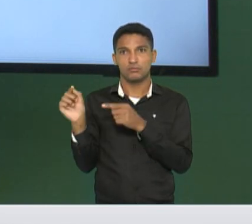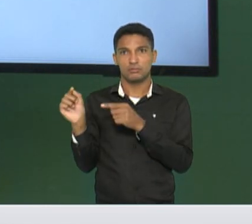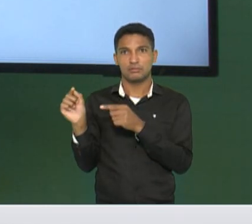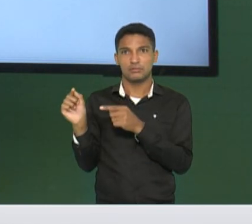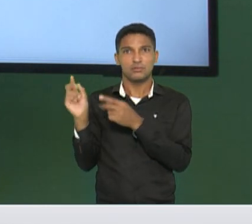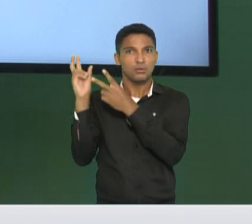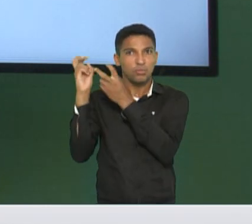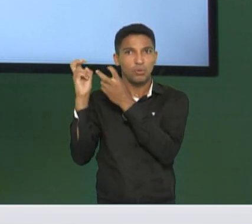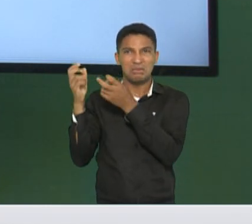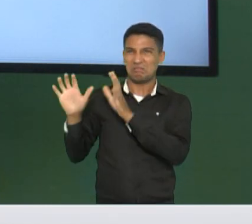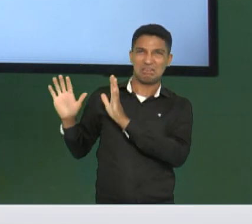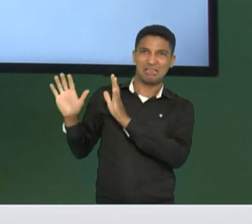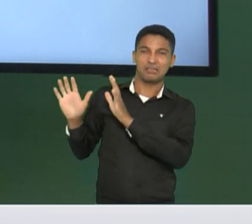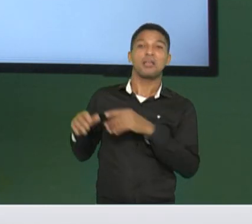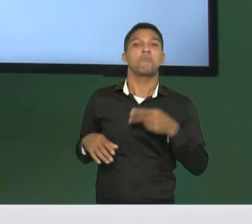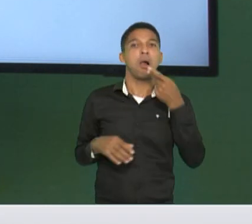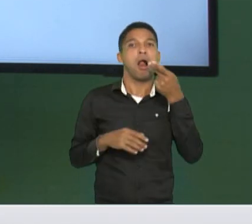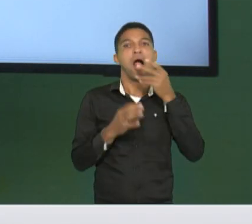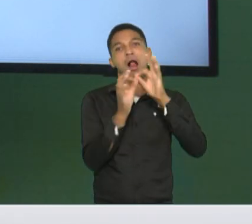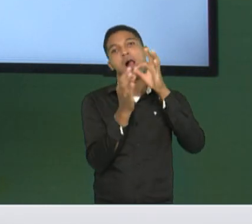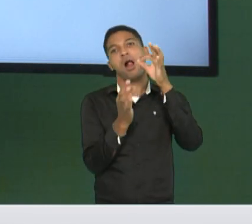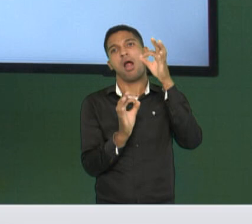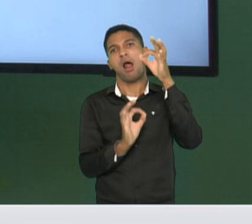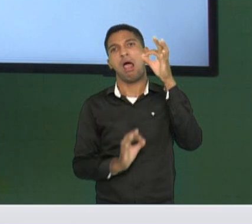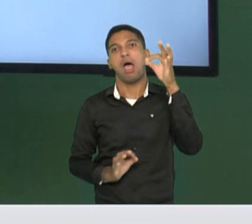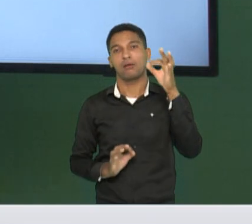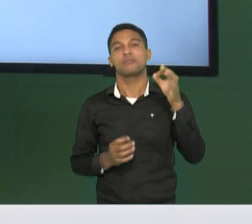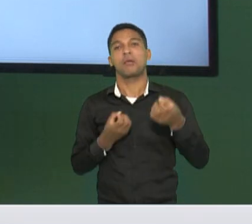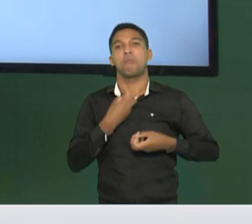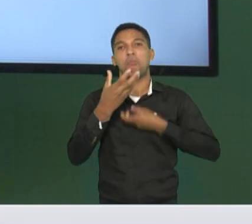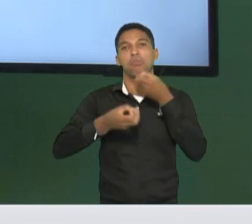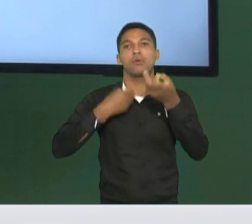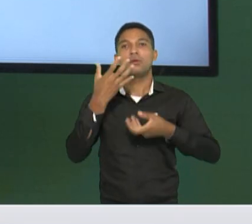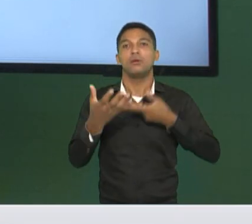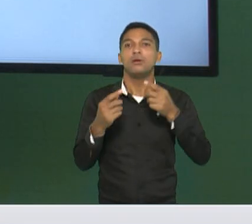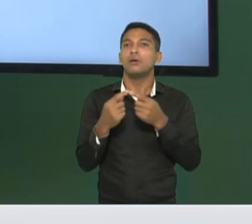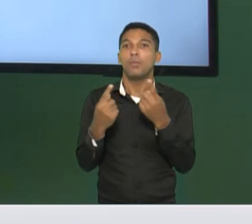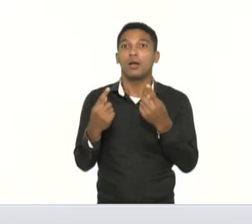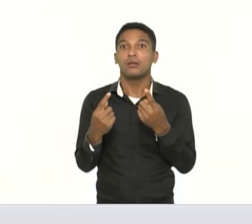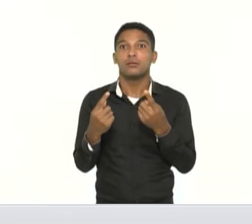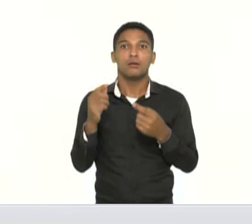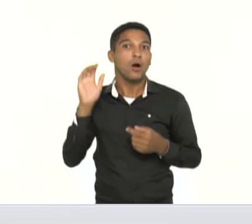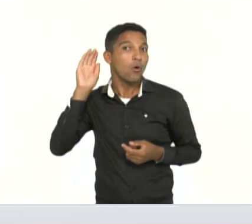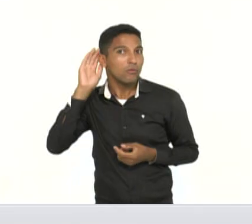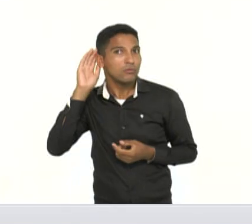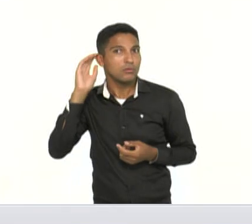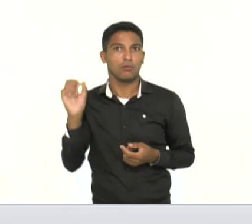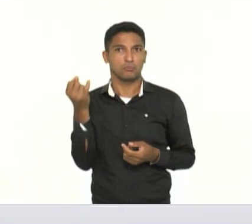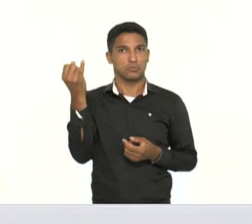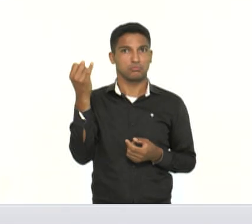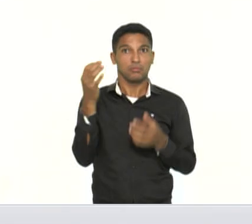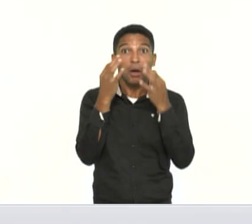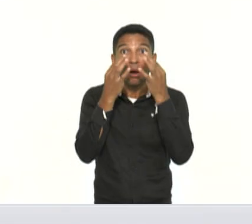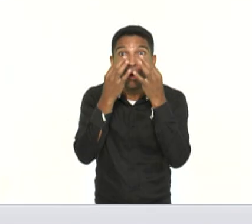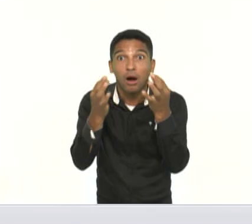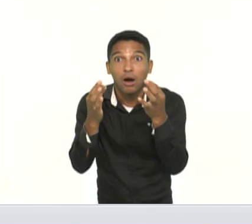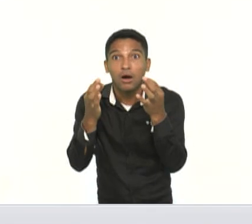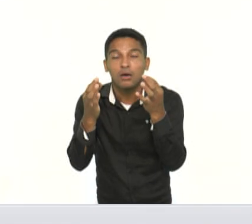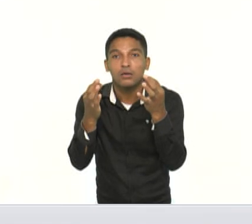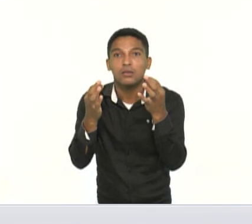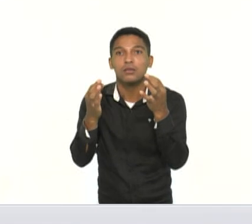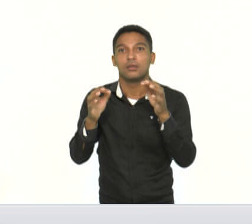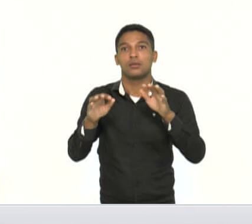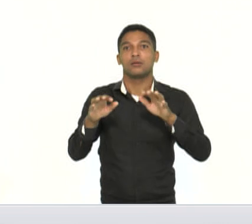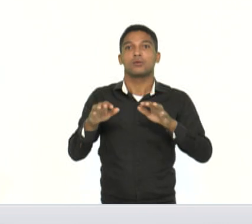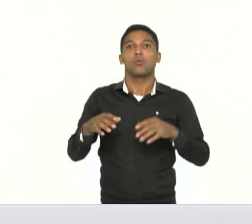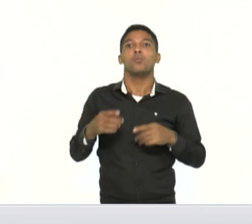de falar. Mas acredite, ouvir é muito importante no nosso dia a dia. Ainda que muitas pessoas não percebam quando estão